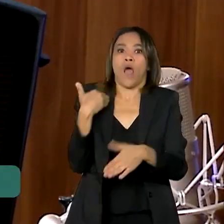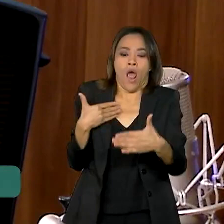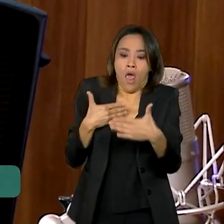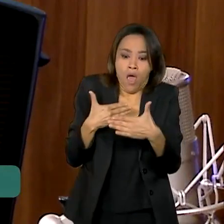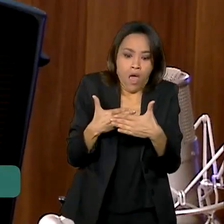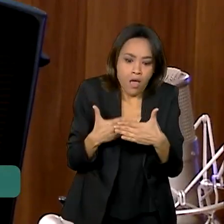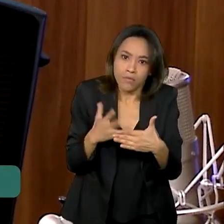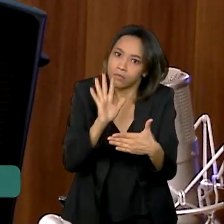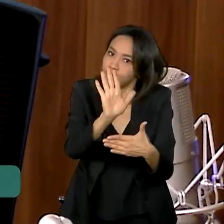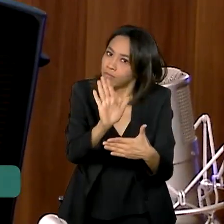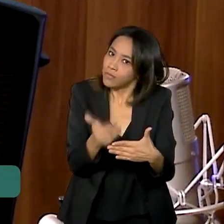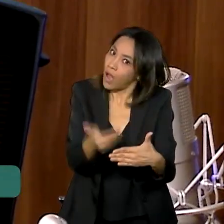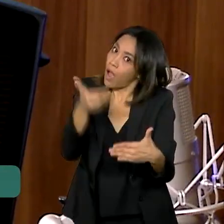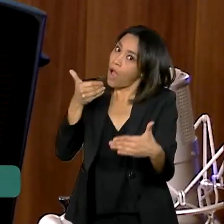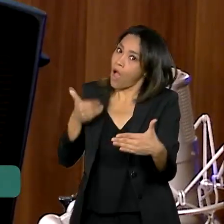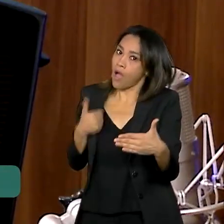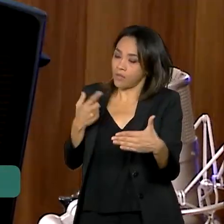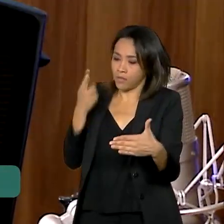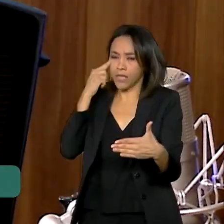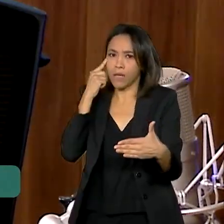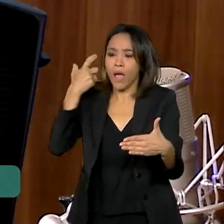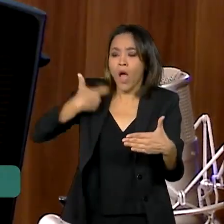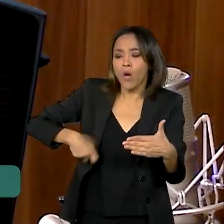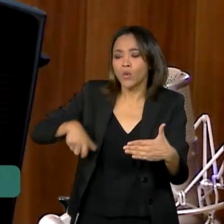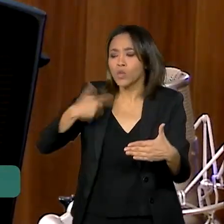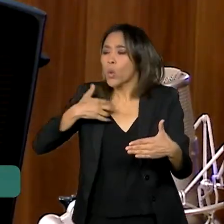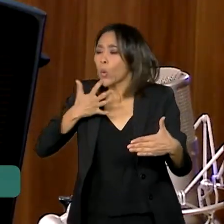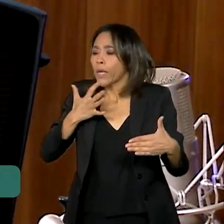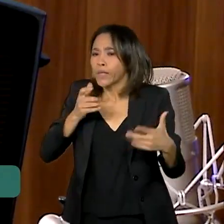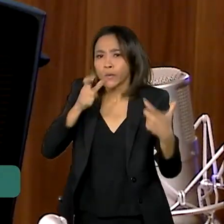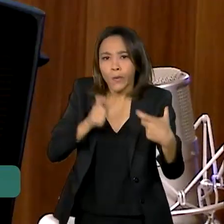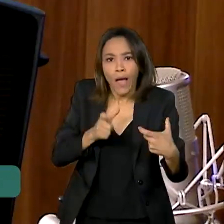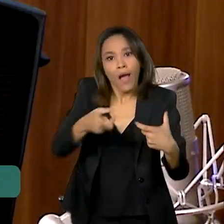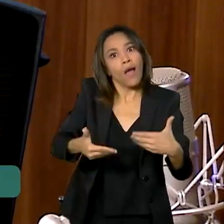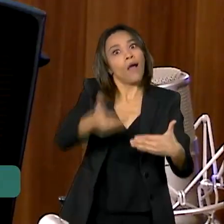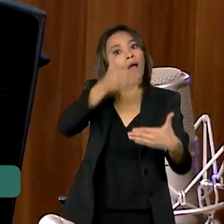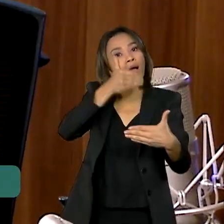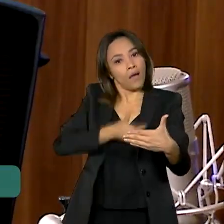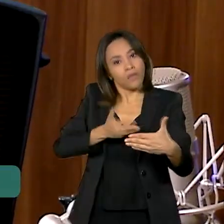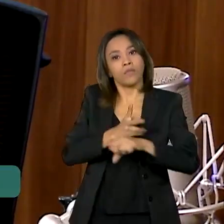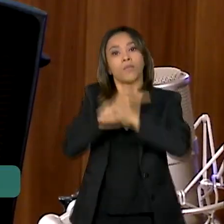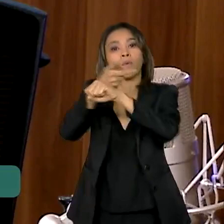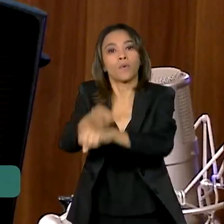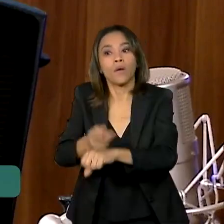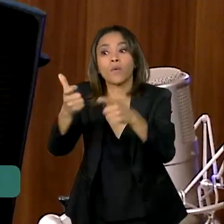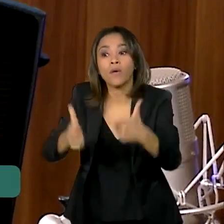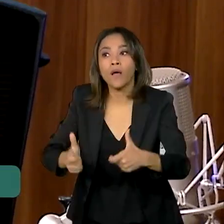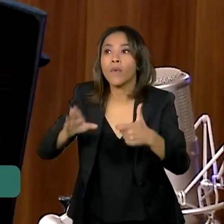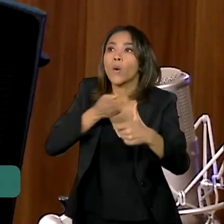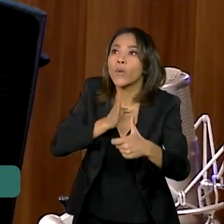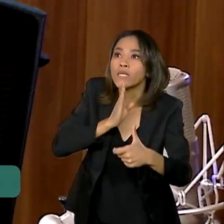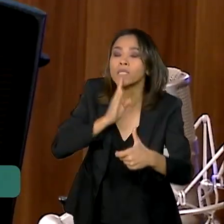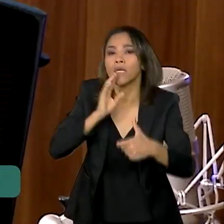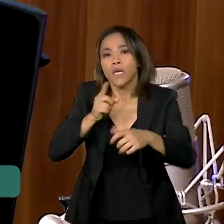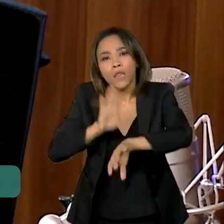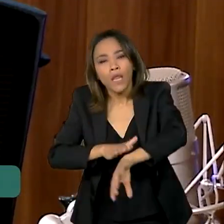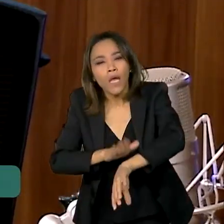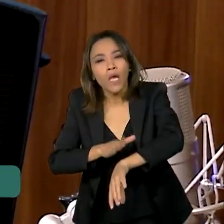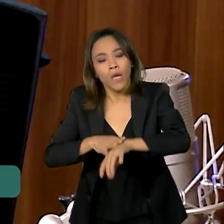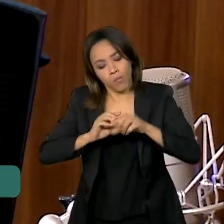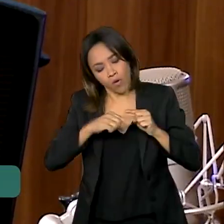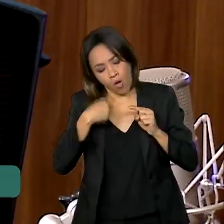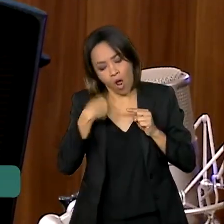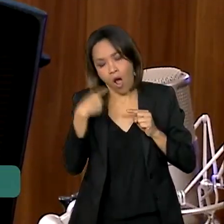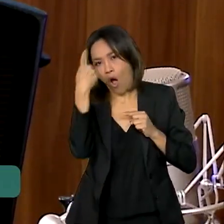para que elas possam saber onde elas vão fazer a prova. Se elas não conhecem o local, a gente recomenda que vá antes para conhecer, ver como é que chega, o tempo que demora de